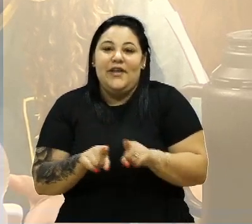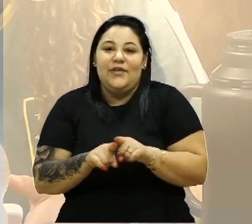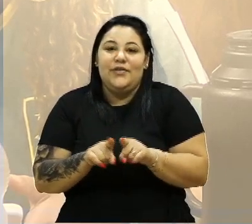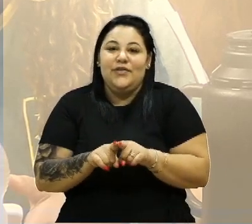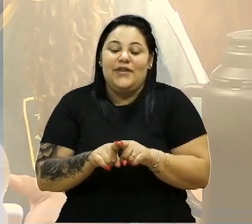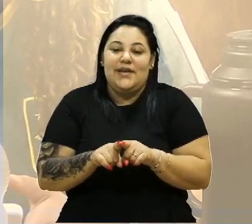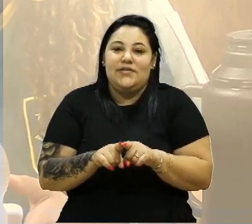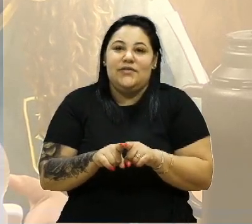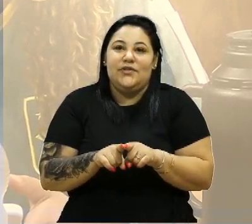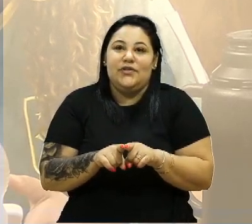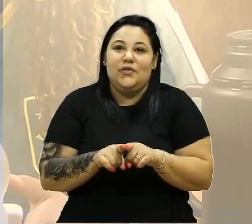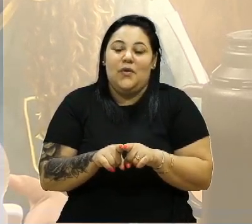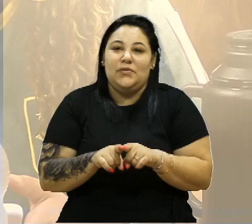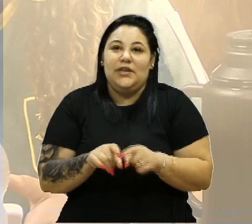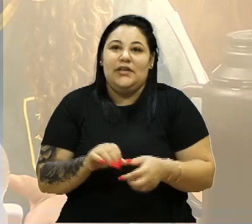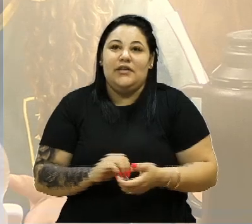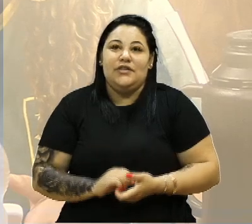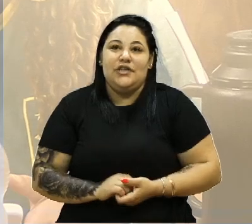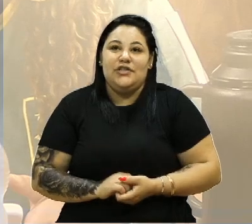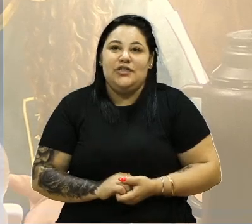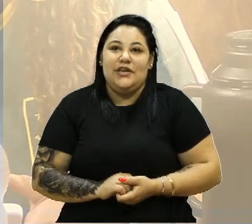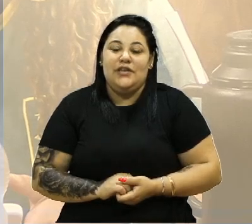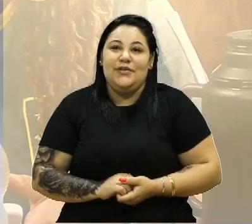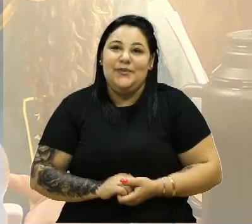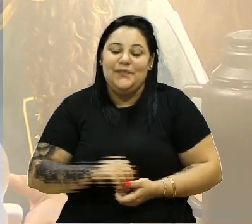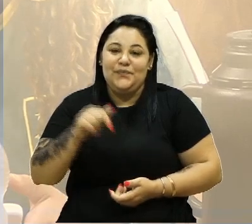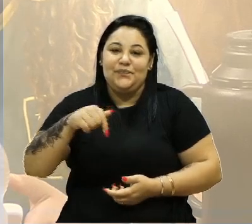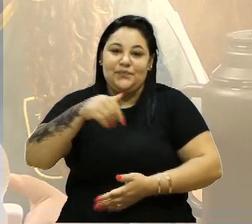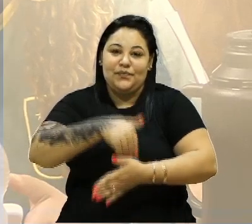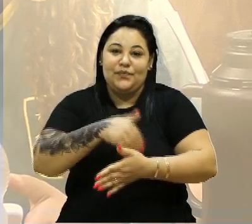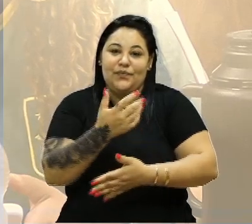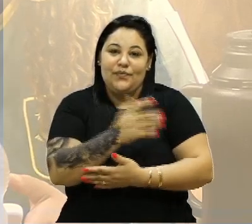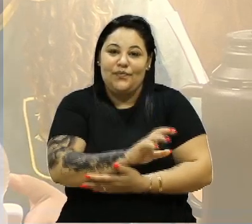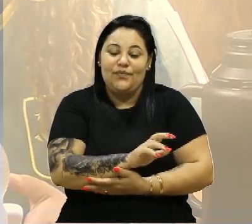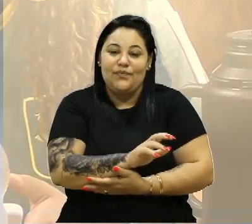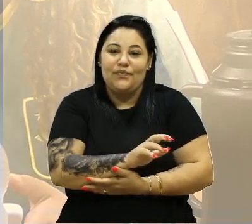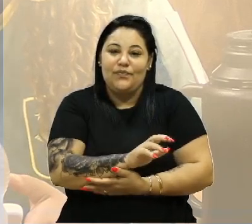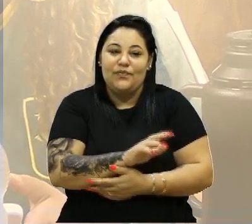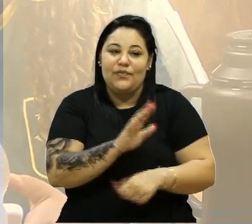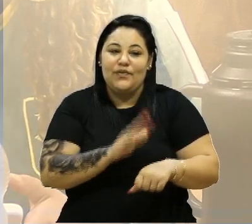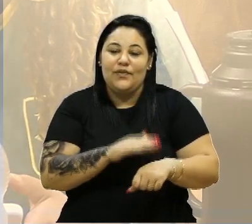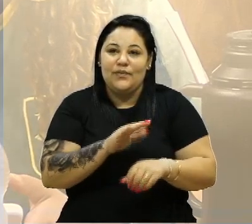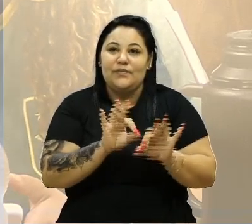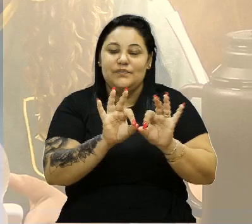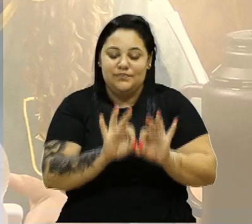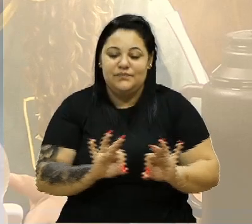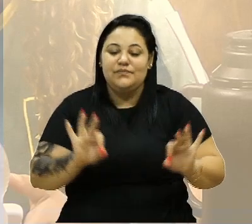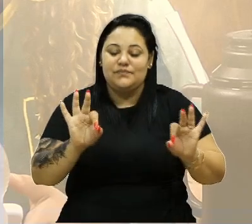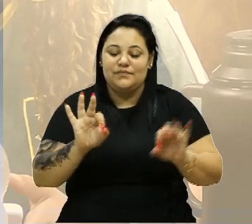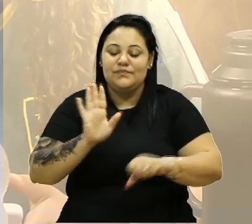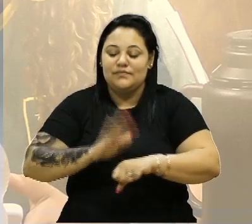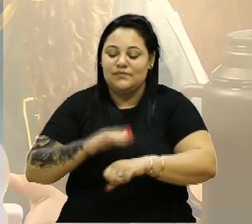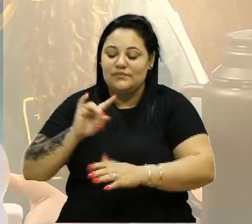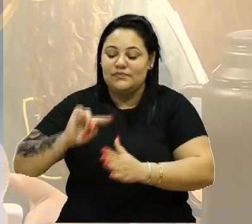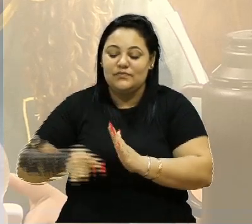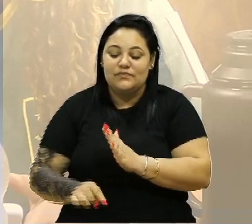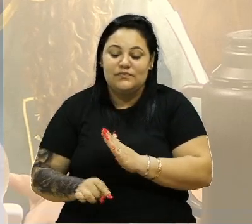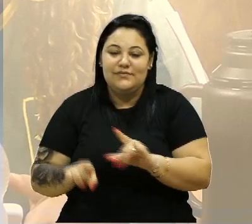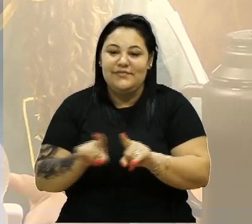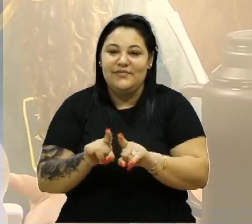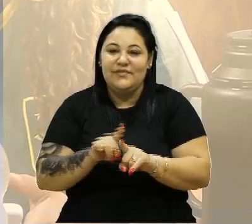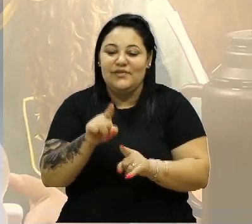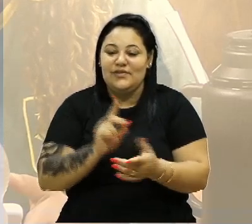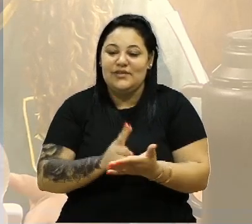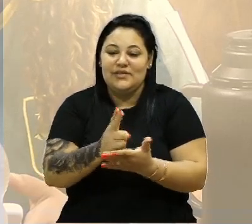da sua trajetória. E aqui, como colega, das decisões mais simples às mais complexas, o senhor sempre se demonstrou